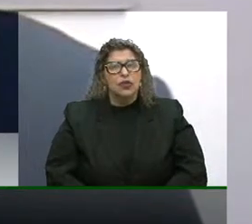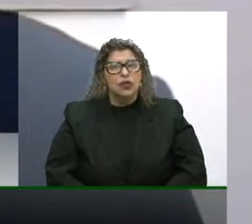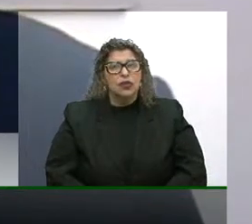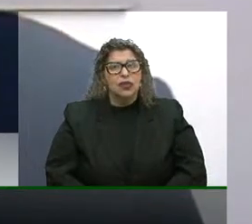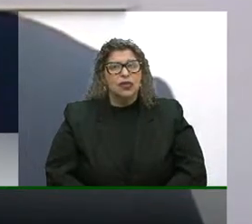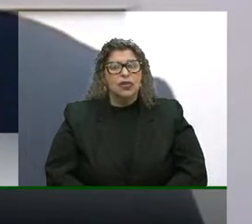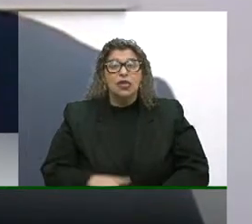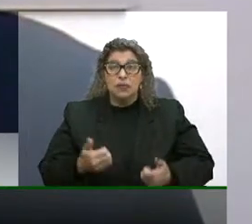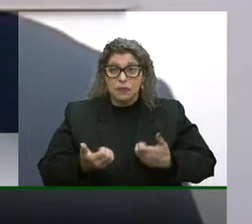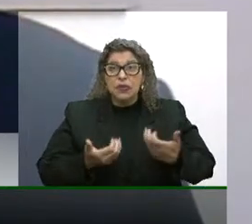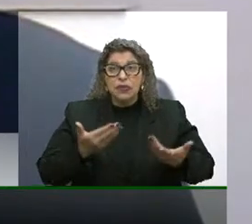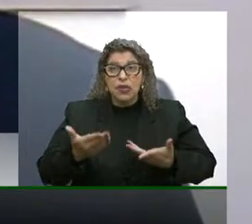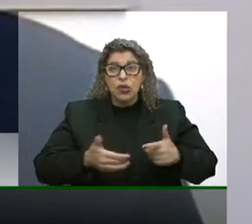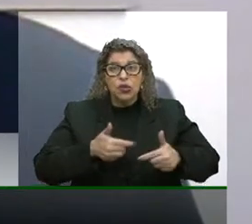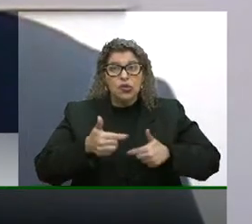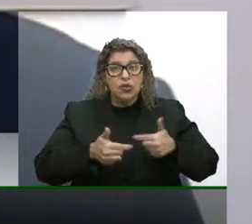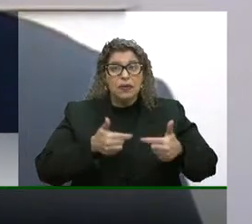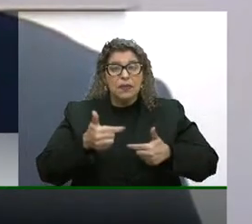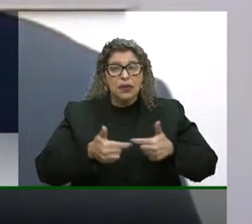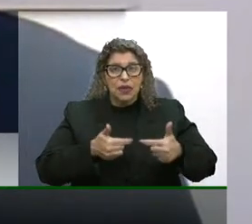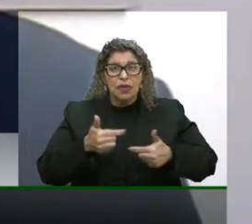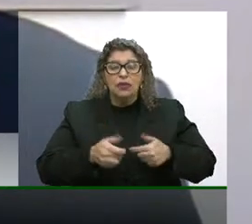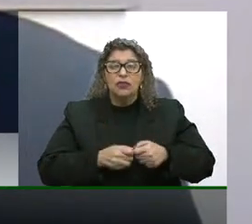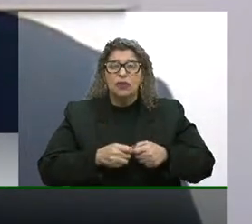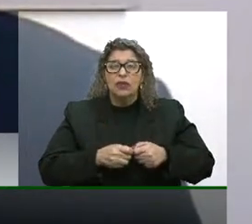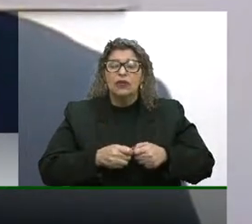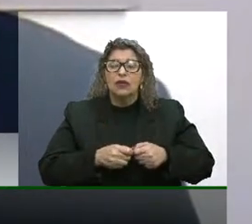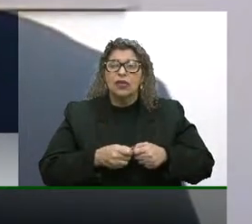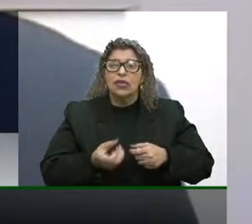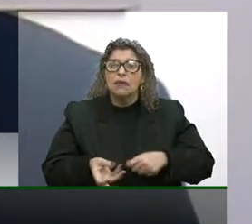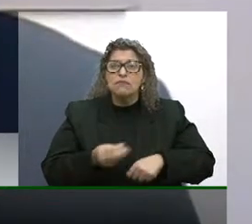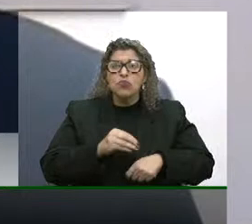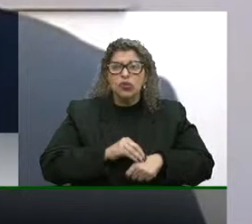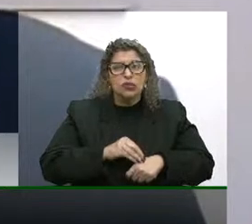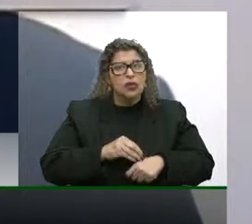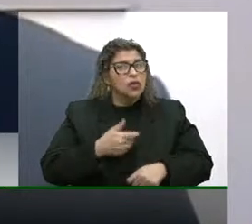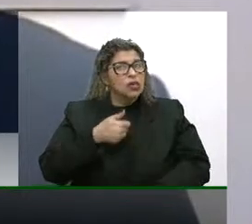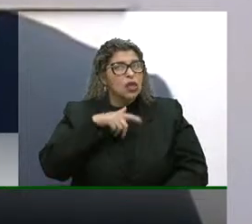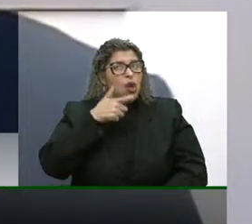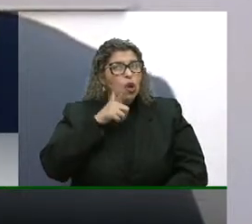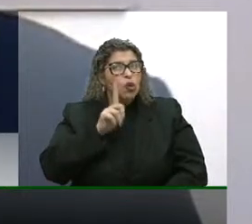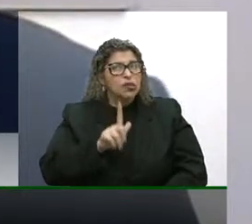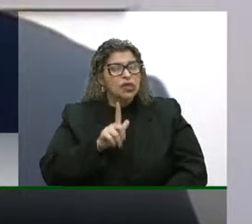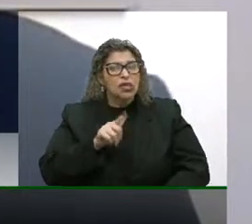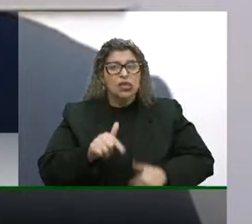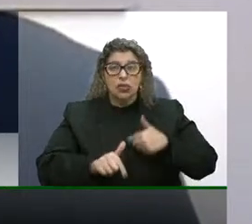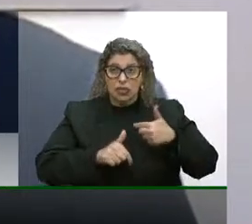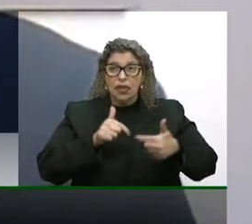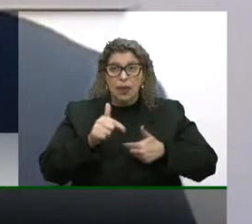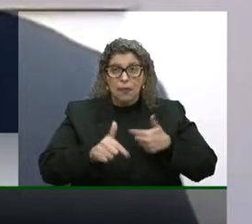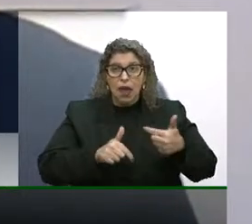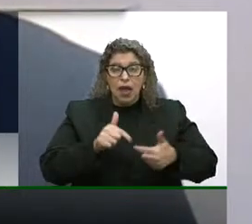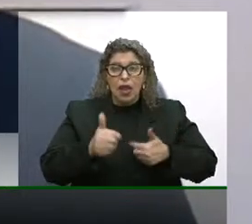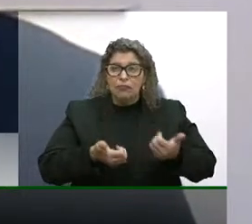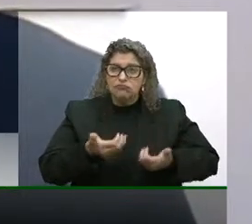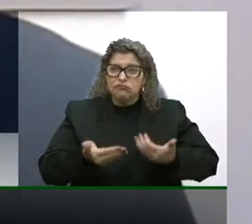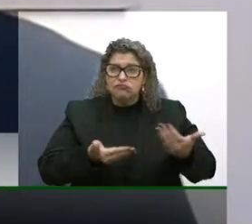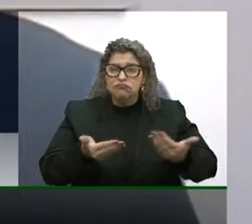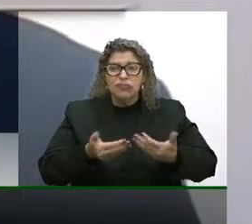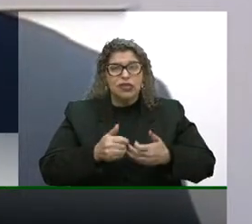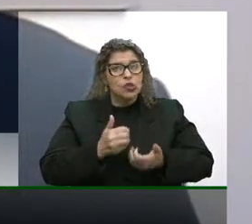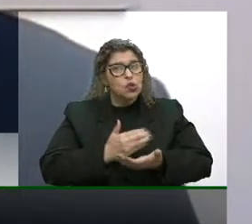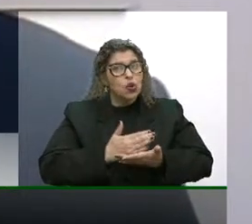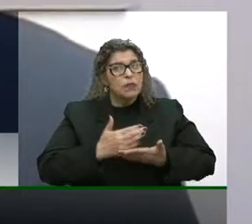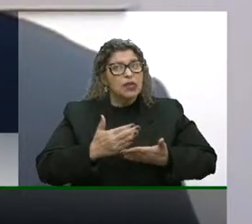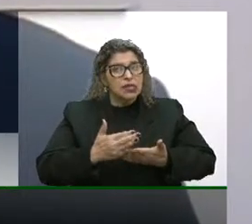esses prestadores de serviço tenham um mínimo de reposição daquilo que não conseguiram prestar serviço, não temos iniciado